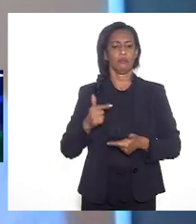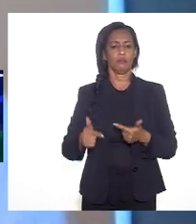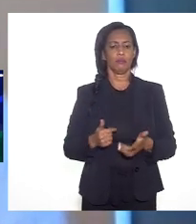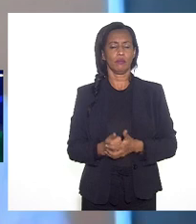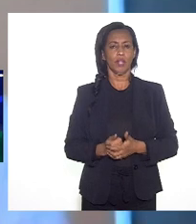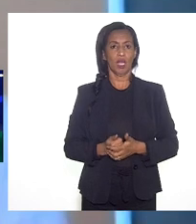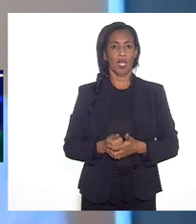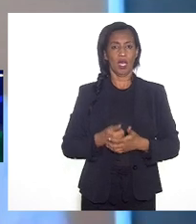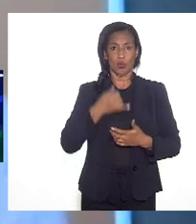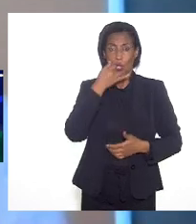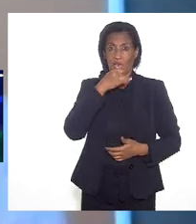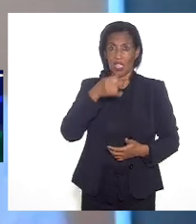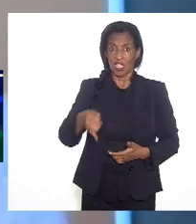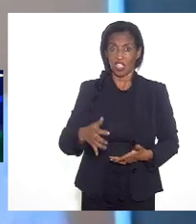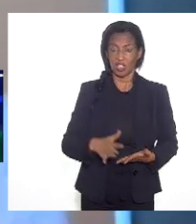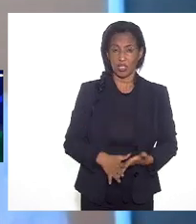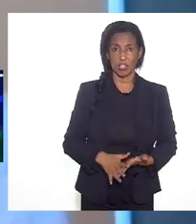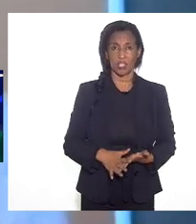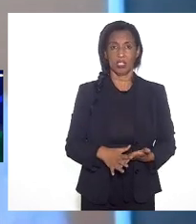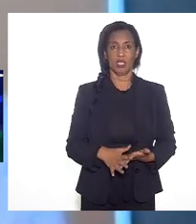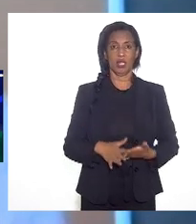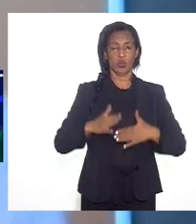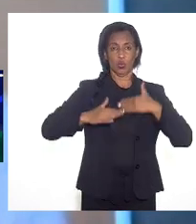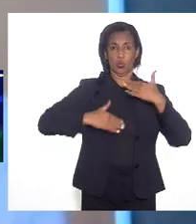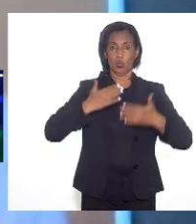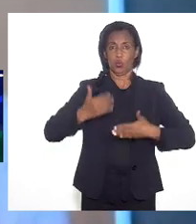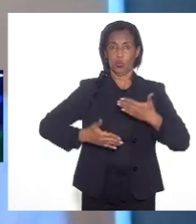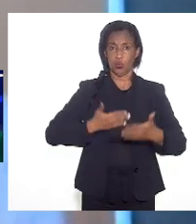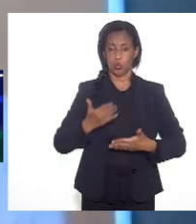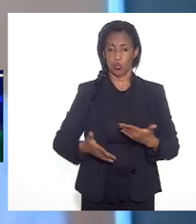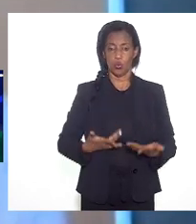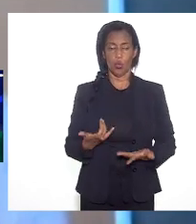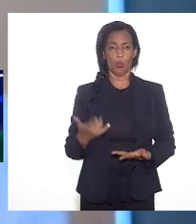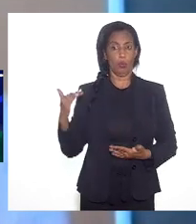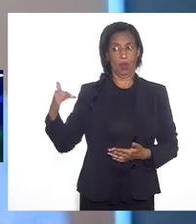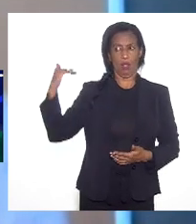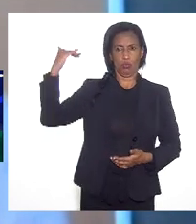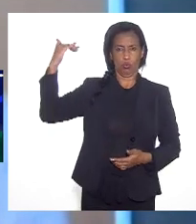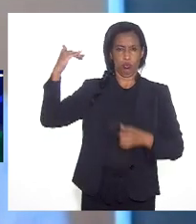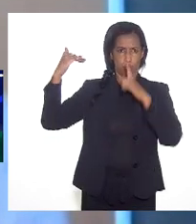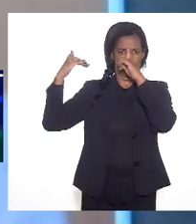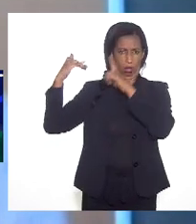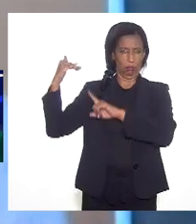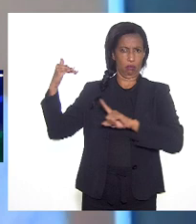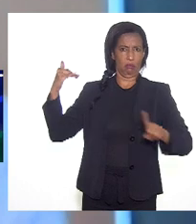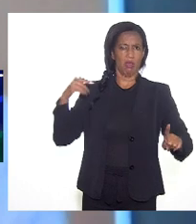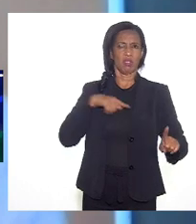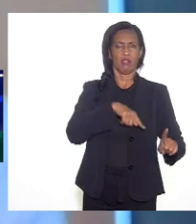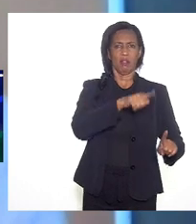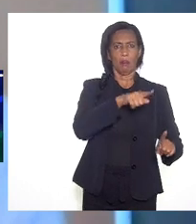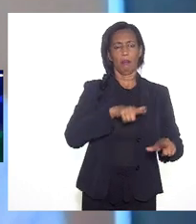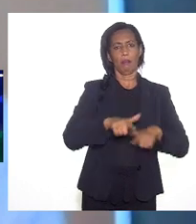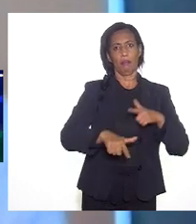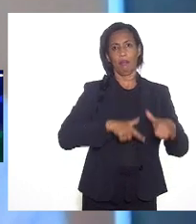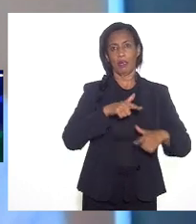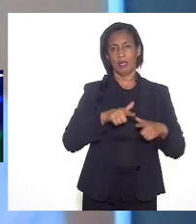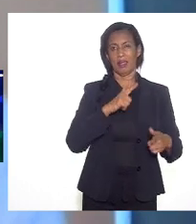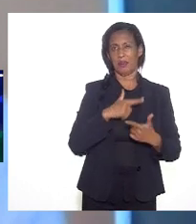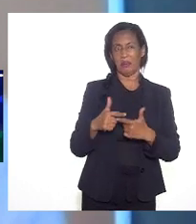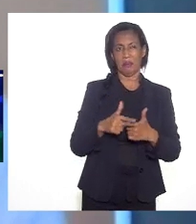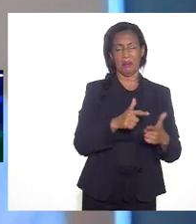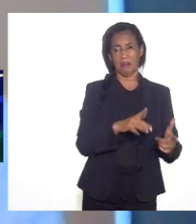a sua energia, o seu desempenho ali por adultos que as colocam num estado crítico